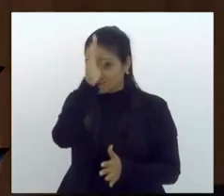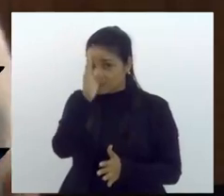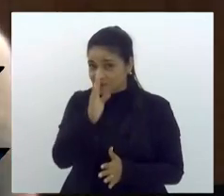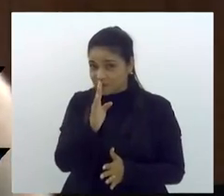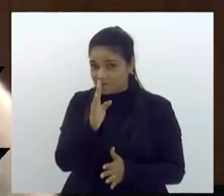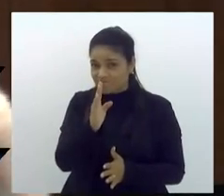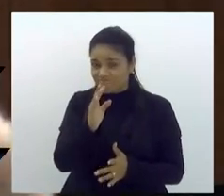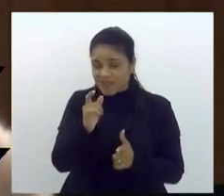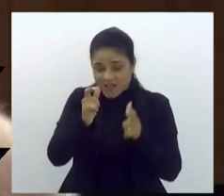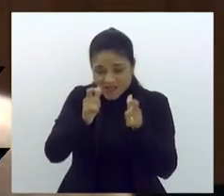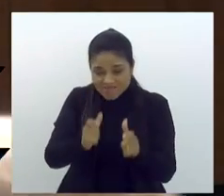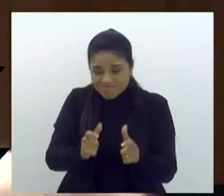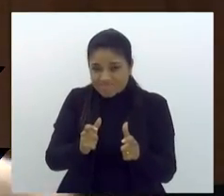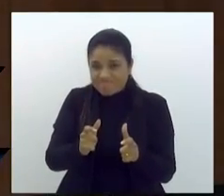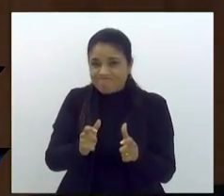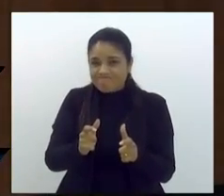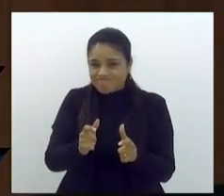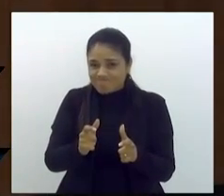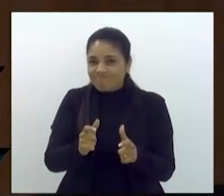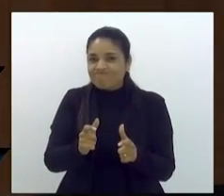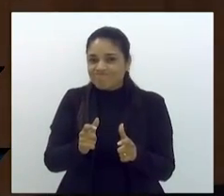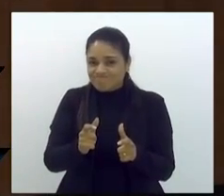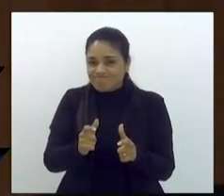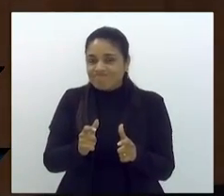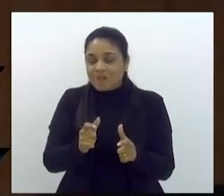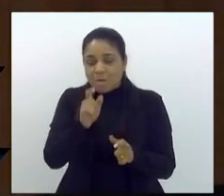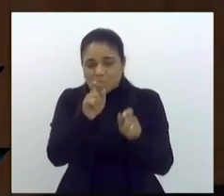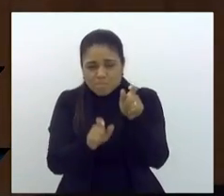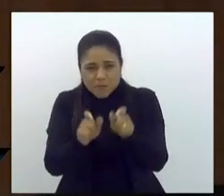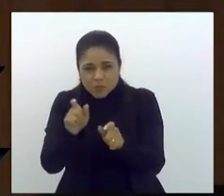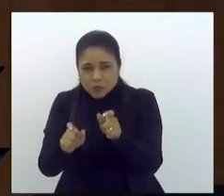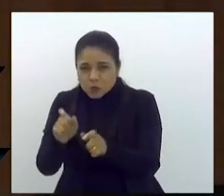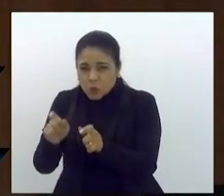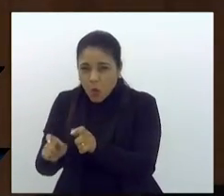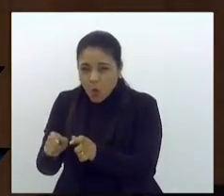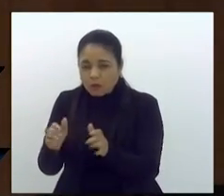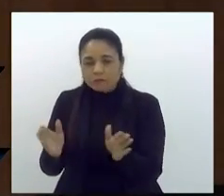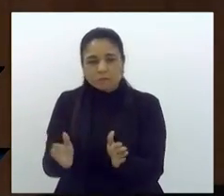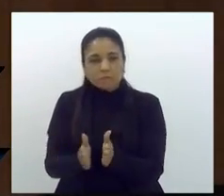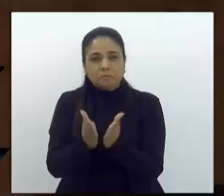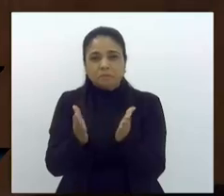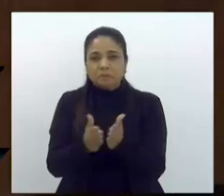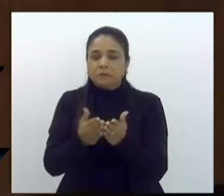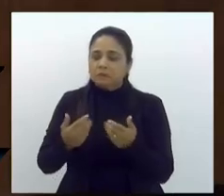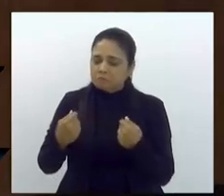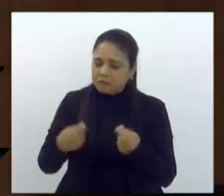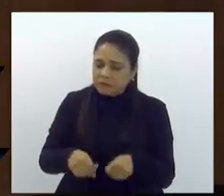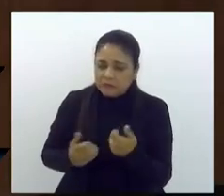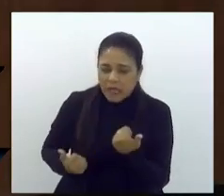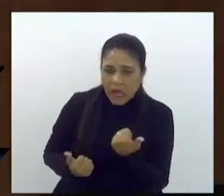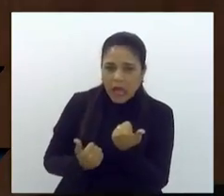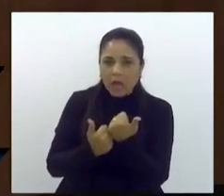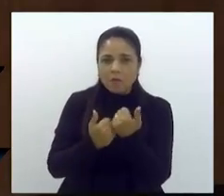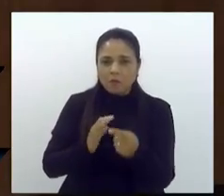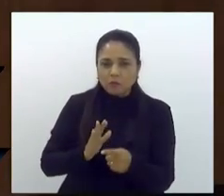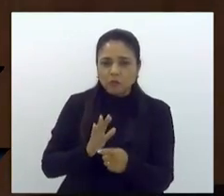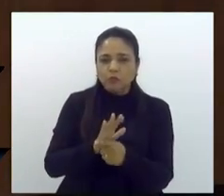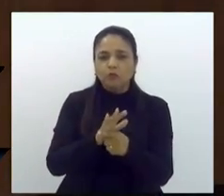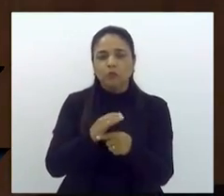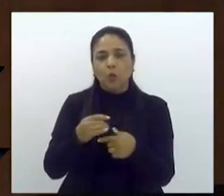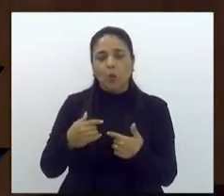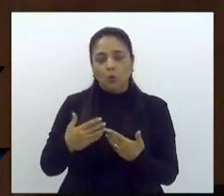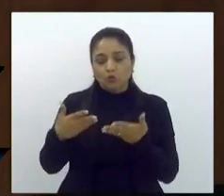muita carência não é de pessoas que necessitam de auxílio ou chega de Viagem